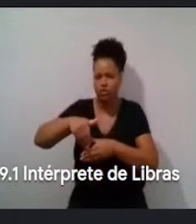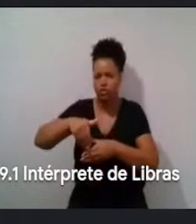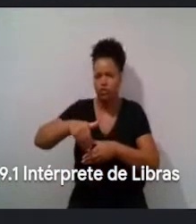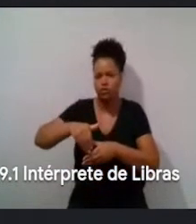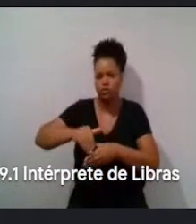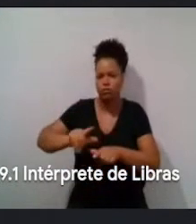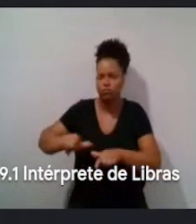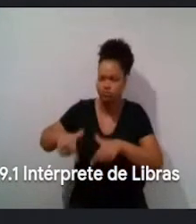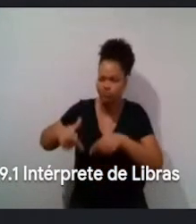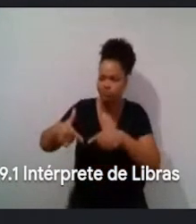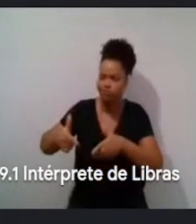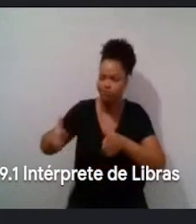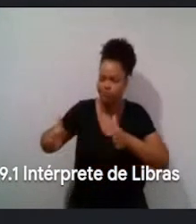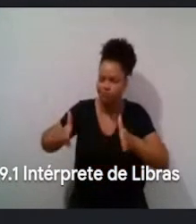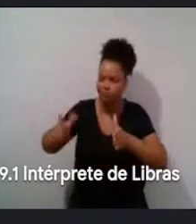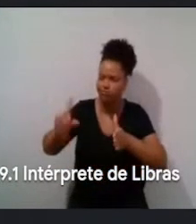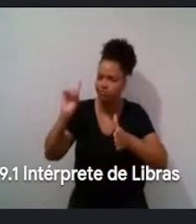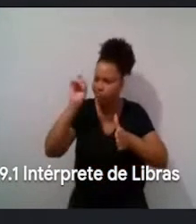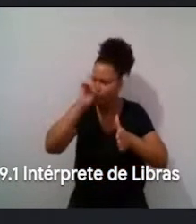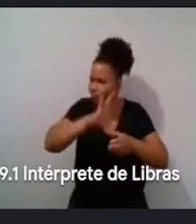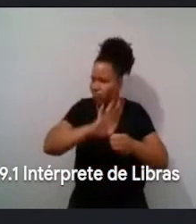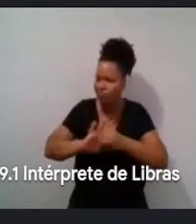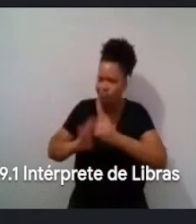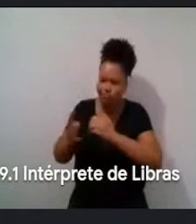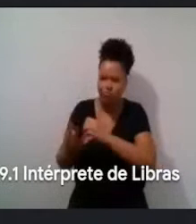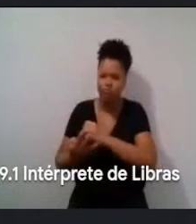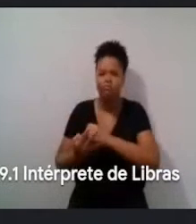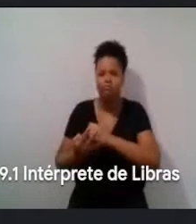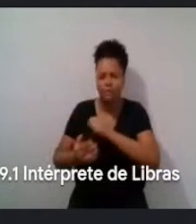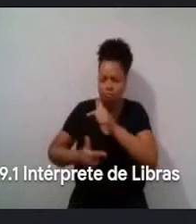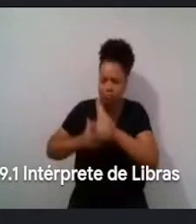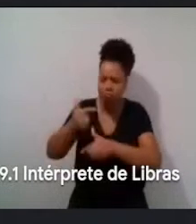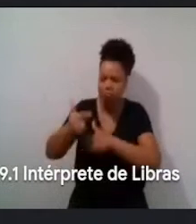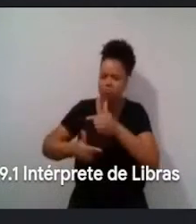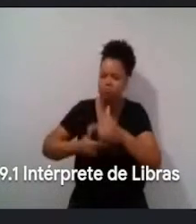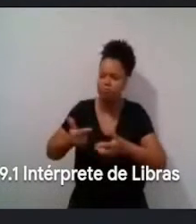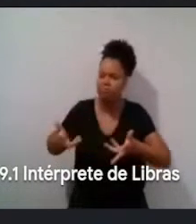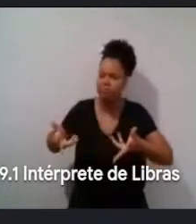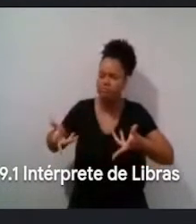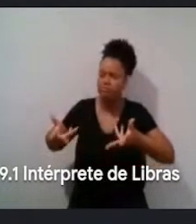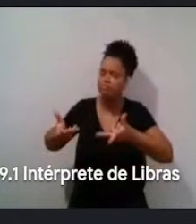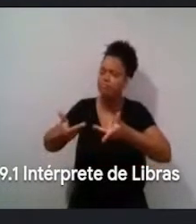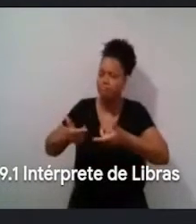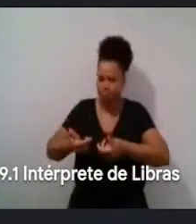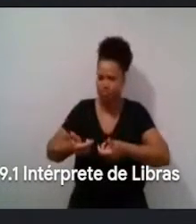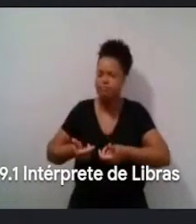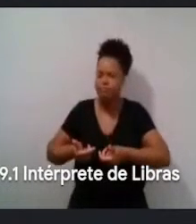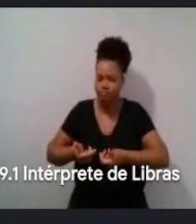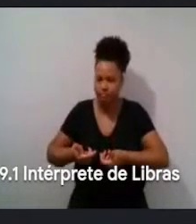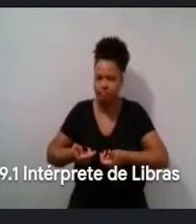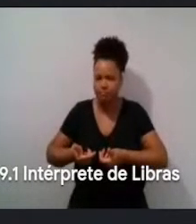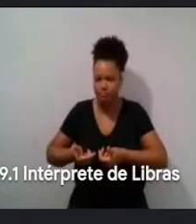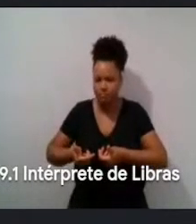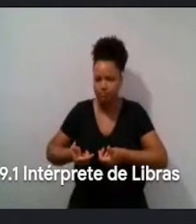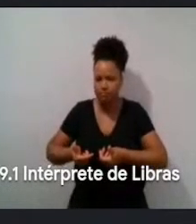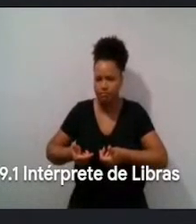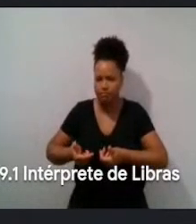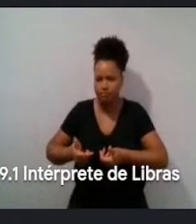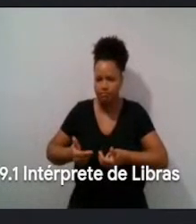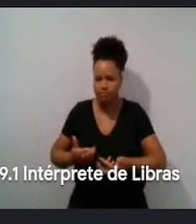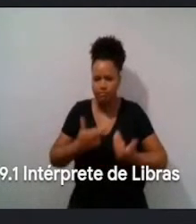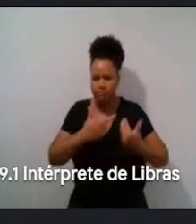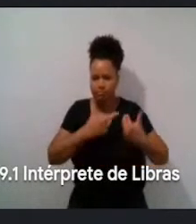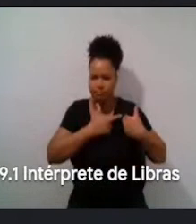enfrentando períodos difíceis da pandemia e exerceu com muito brilhantismo a função de juiz